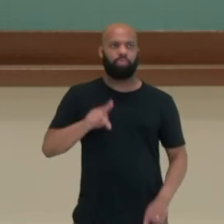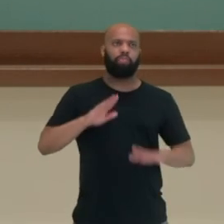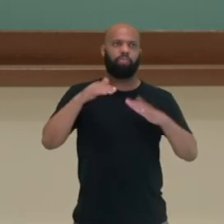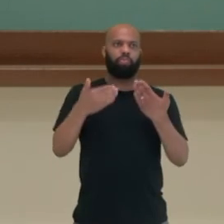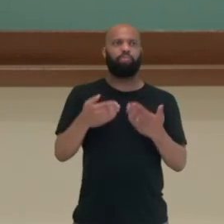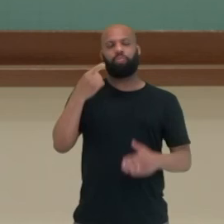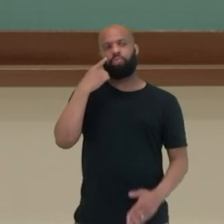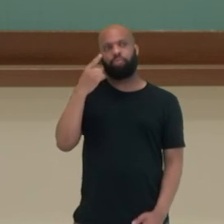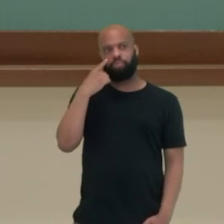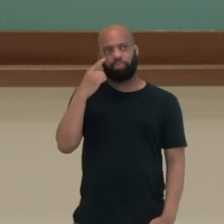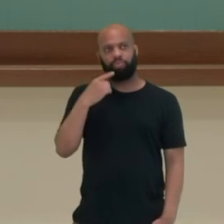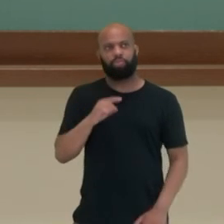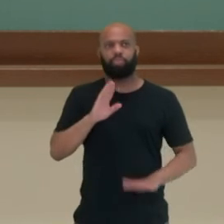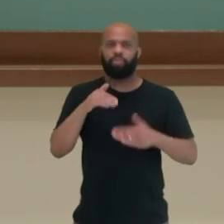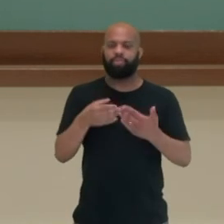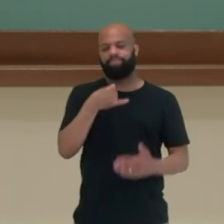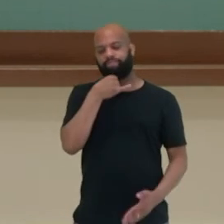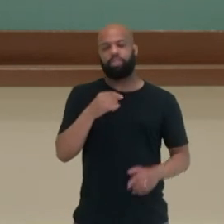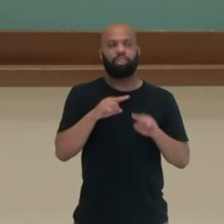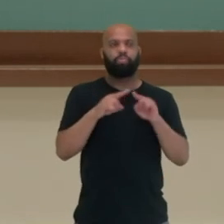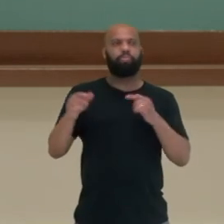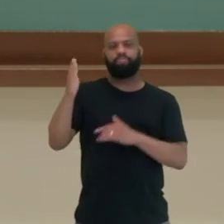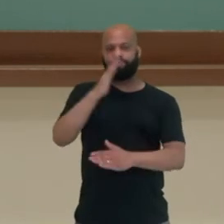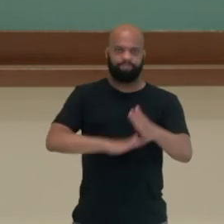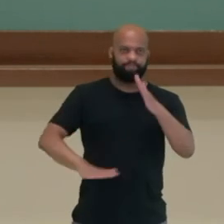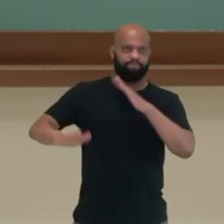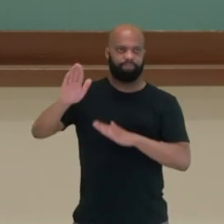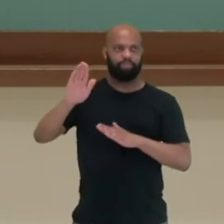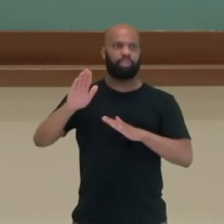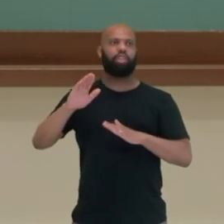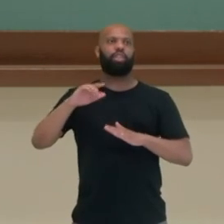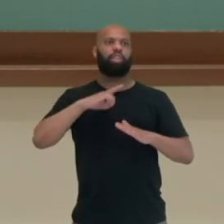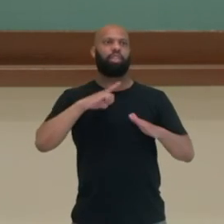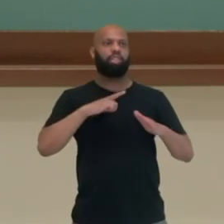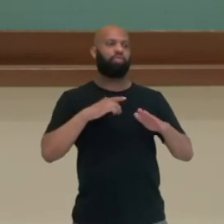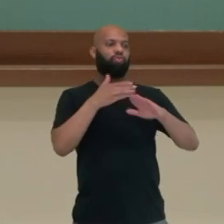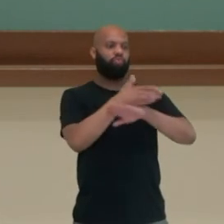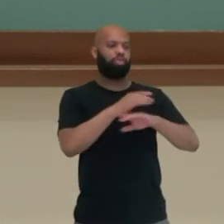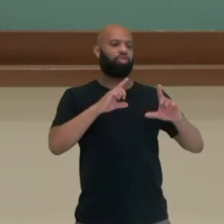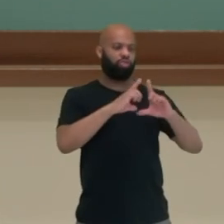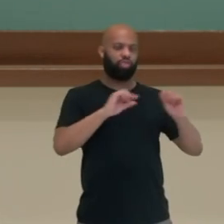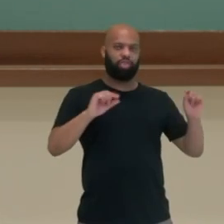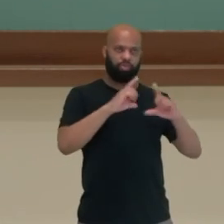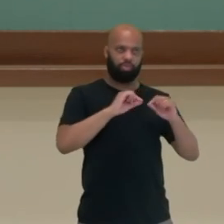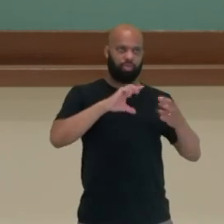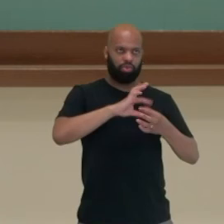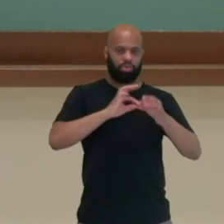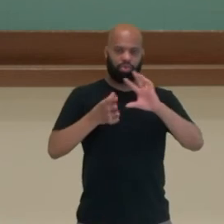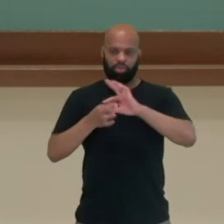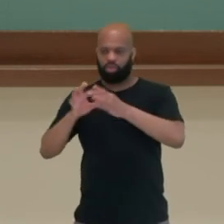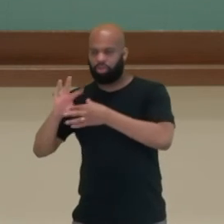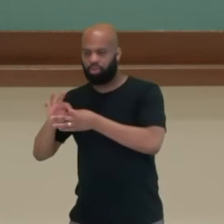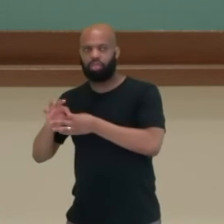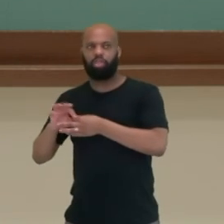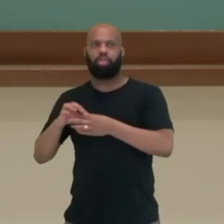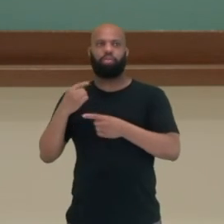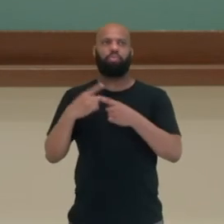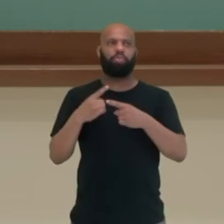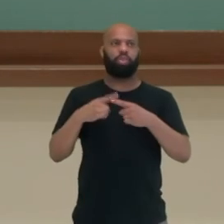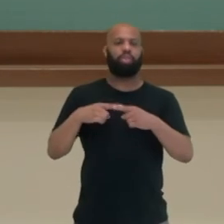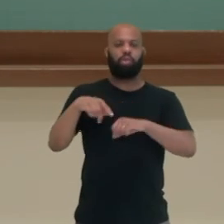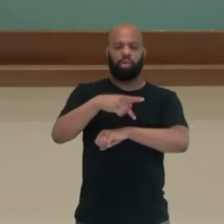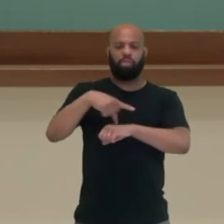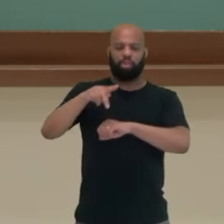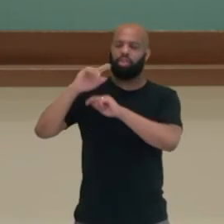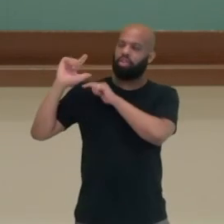Então, como eu disse, infelizmente o karatê ele foi para o Japão, para as Olimpíadas do Japão, de uma forma, por ser um país